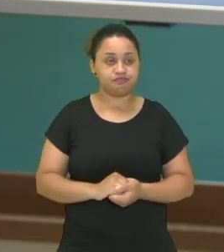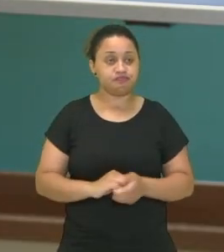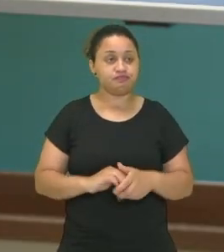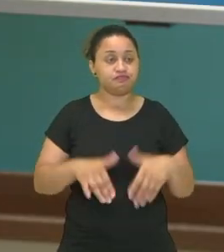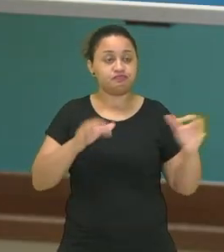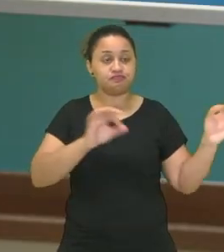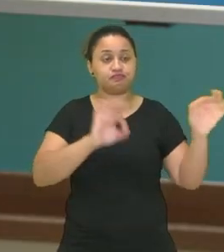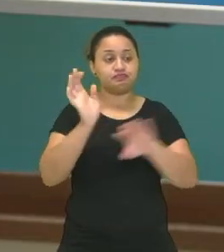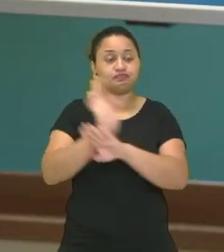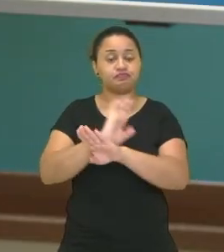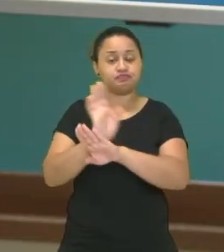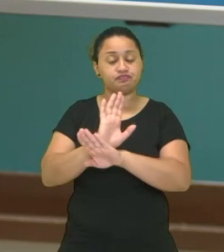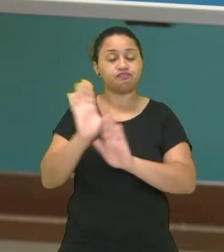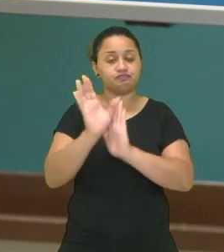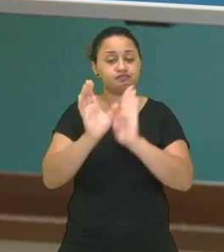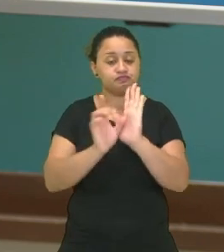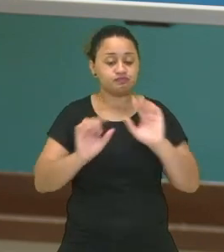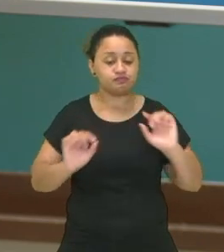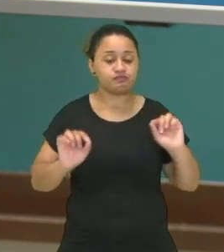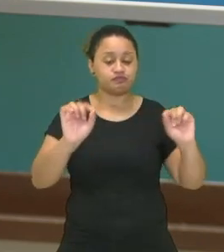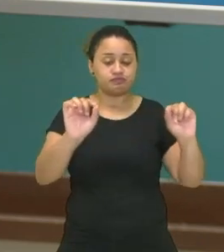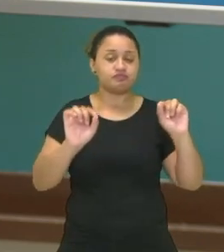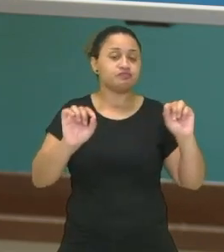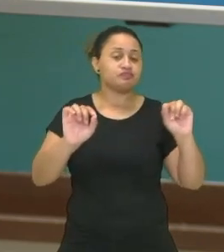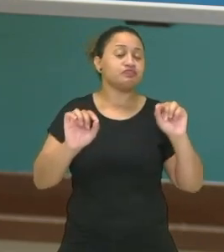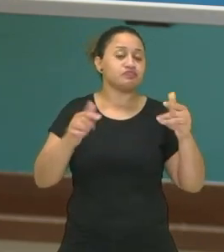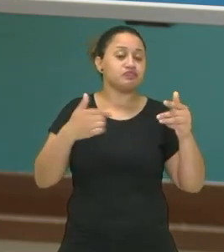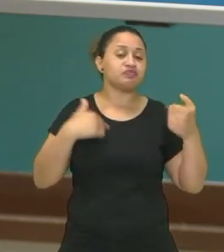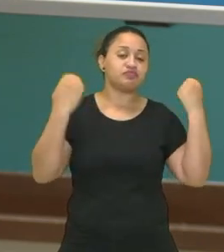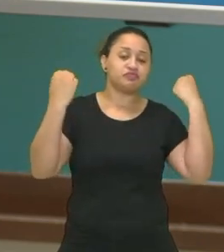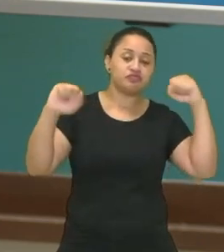Então, nesse vídeo, nós falamos sobre a